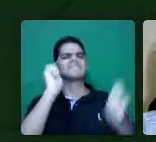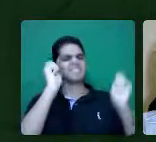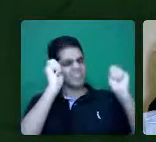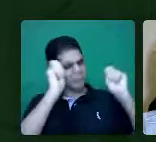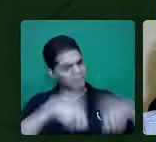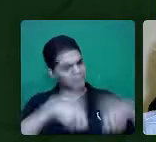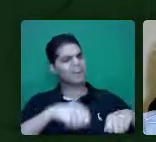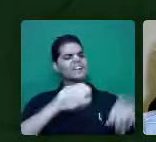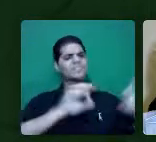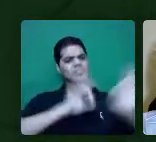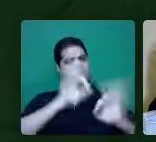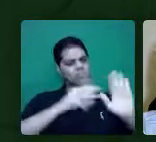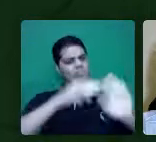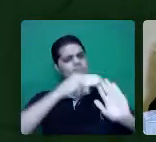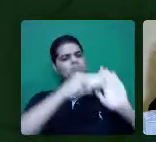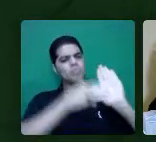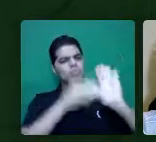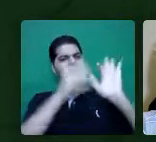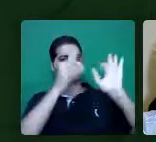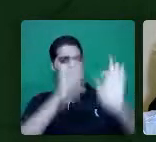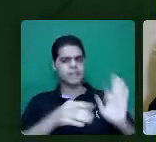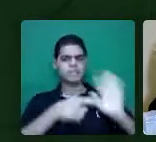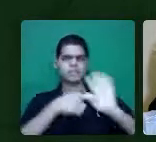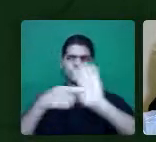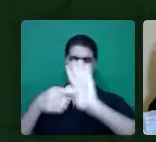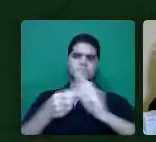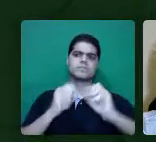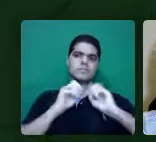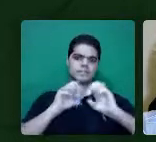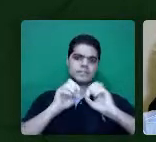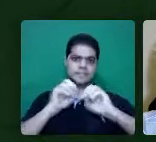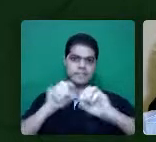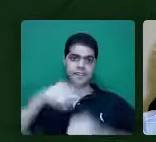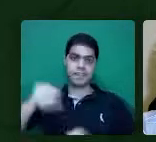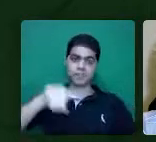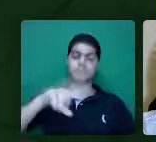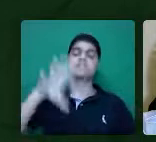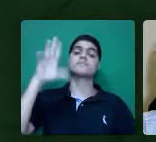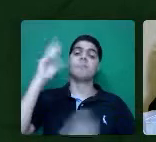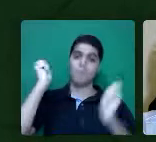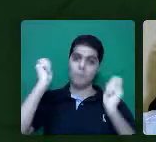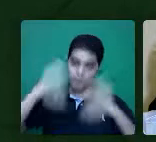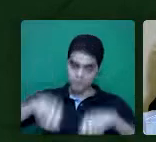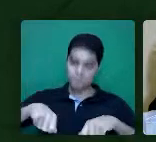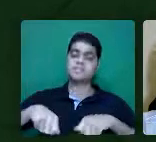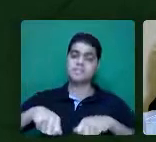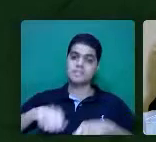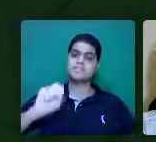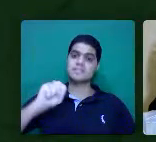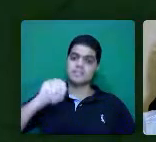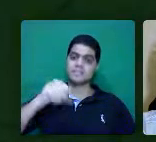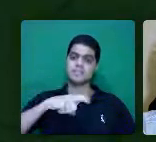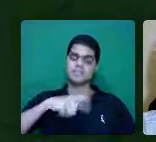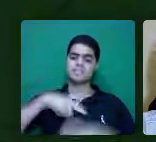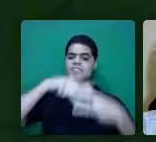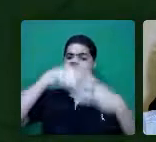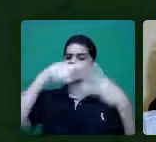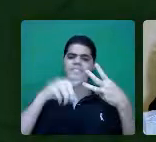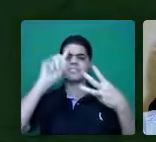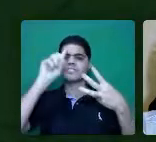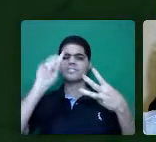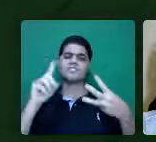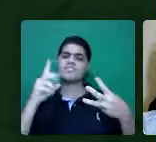com a metodologia que a gente vai trazer para vocês. Vocês vão conseguir, sim, criar esse projeto em 3 dias, focando principalmente